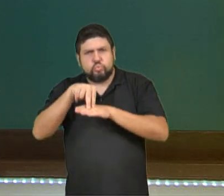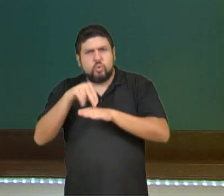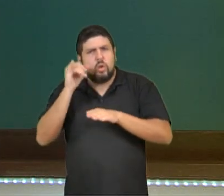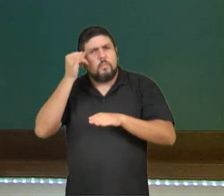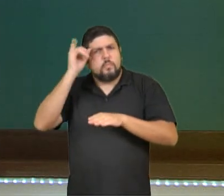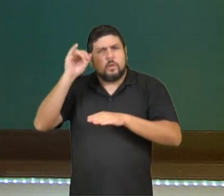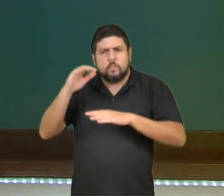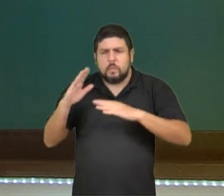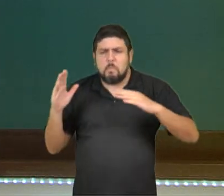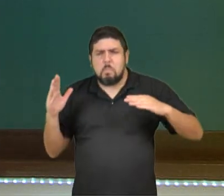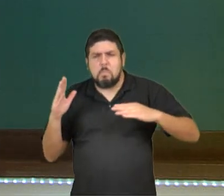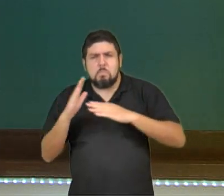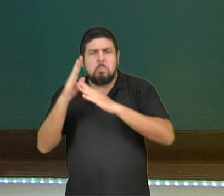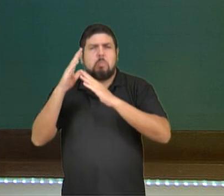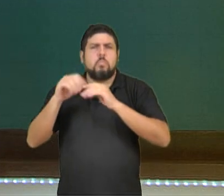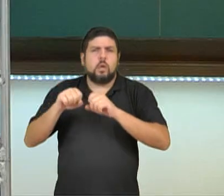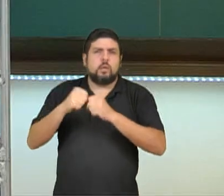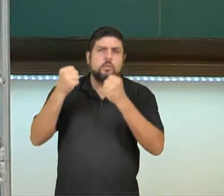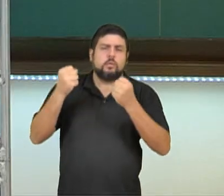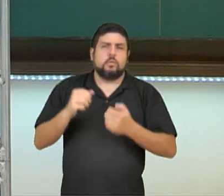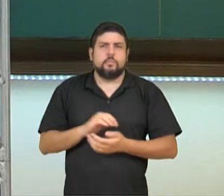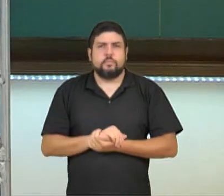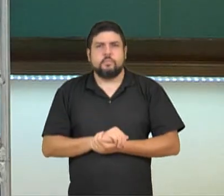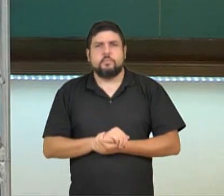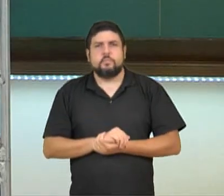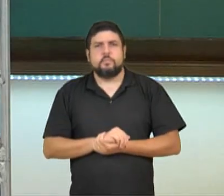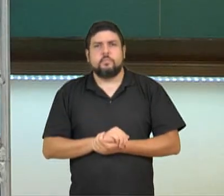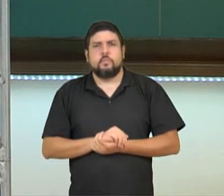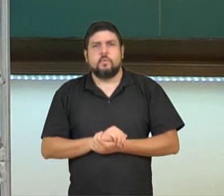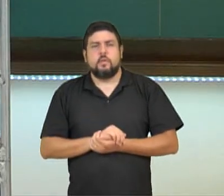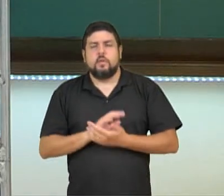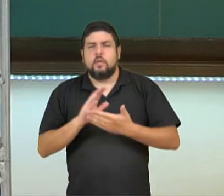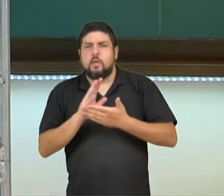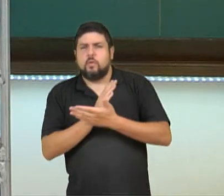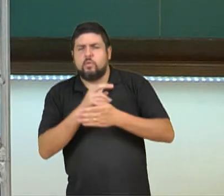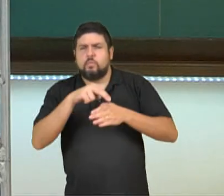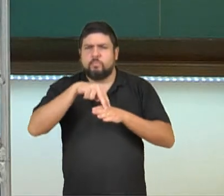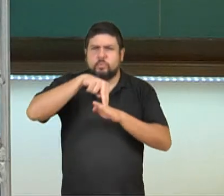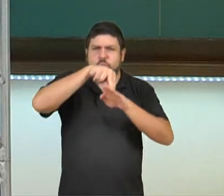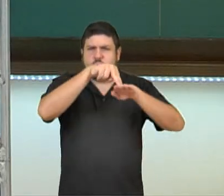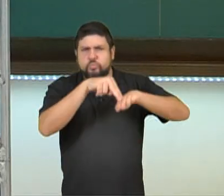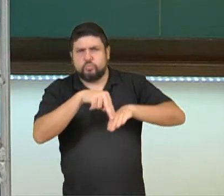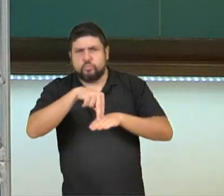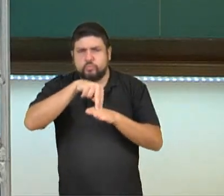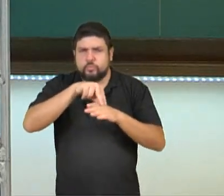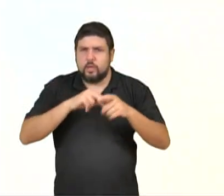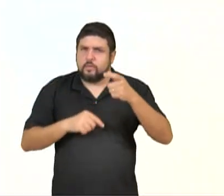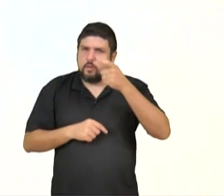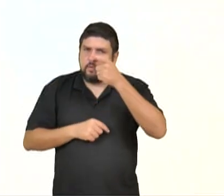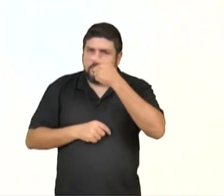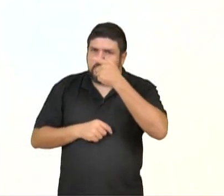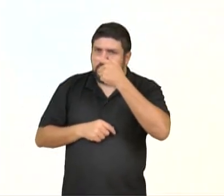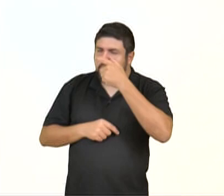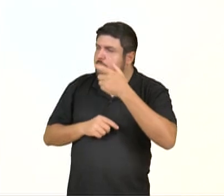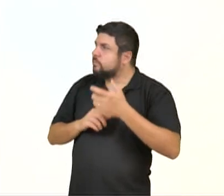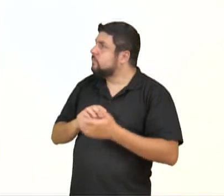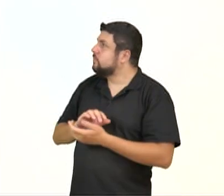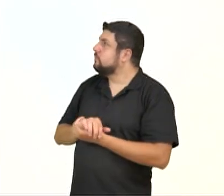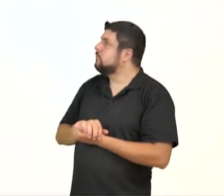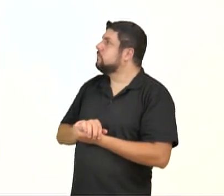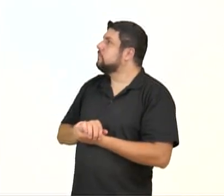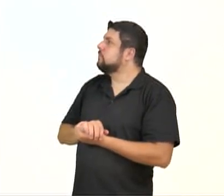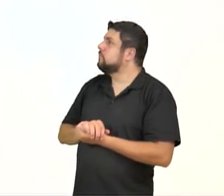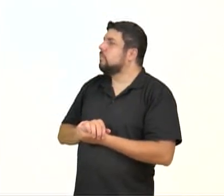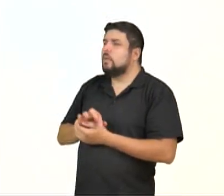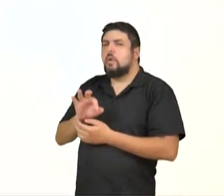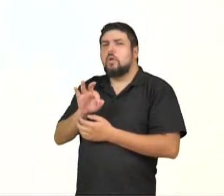quebra. Vamos falar um pouquinho sobre algumas manobras. Vamos lá. A gente tem o tubo e o 360. O tubo é